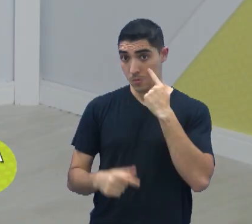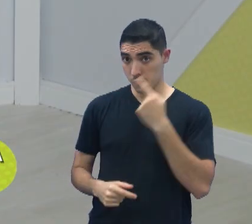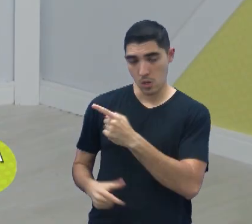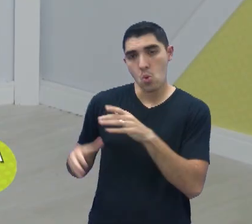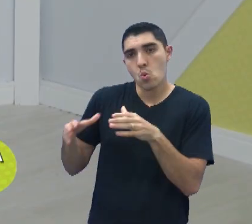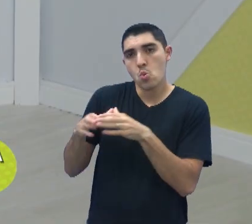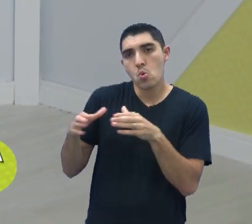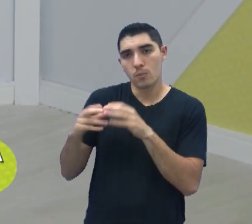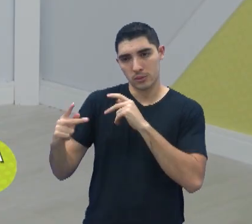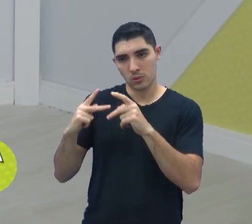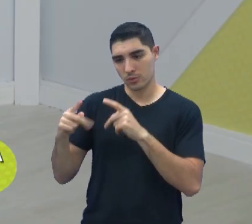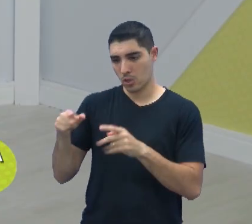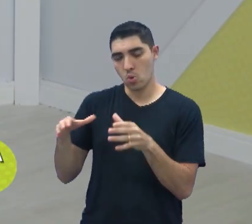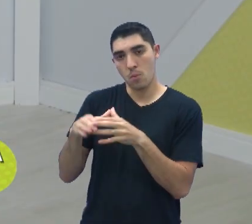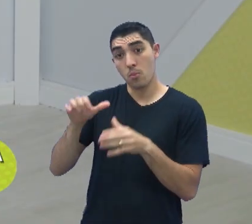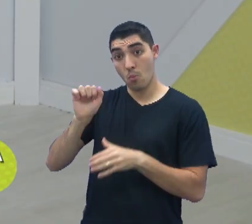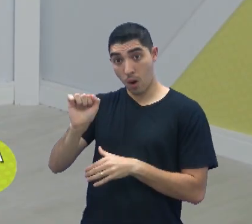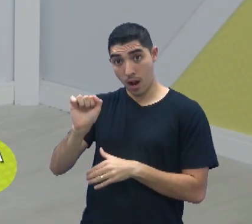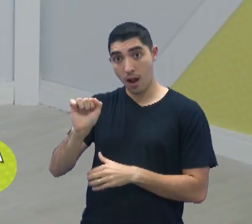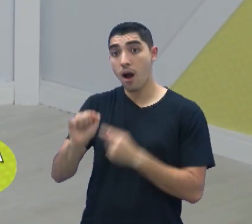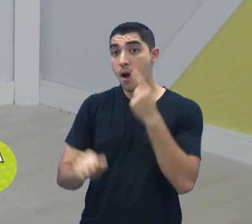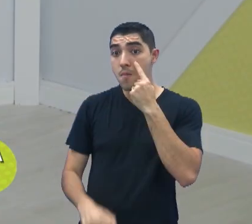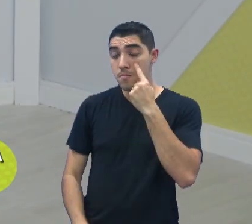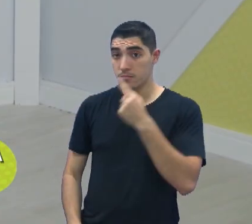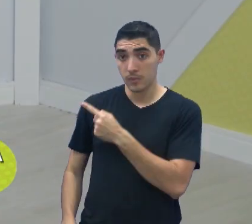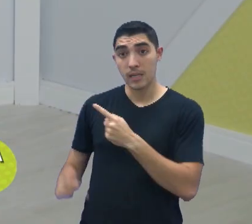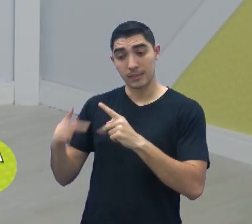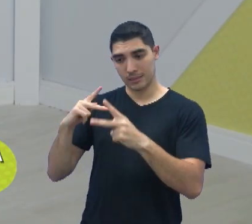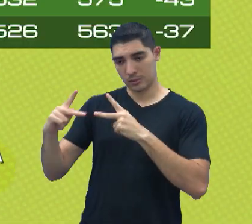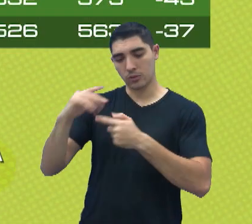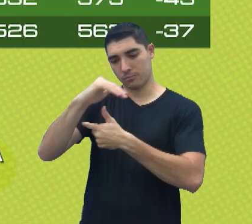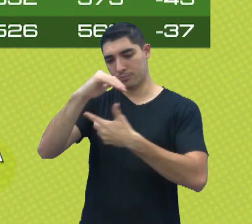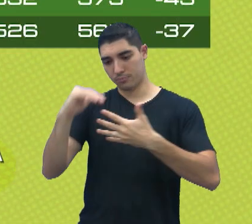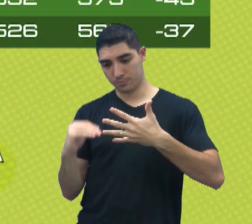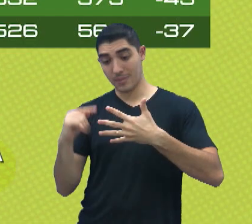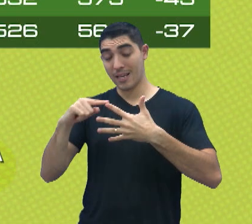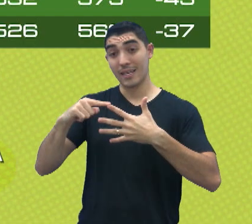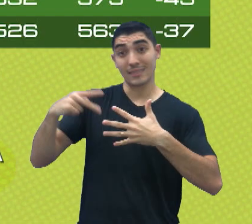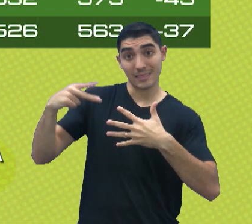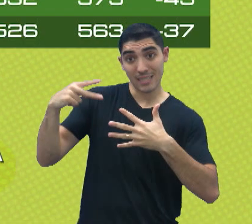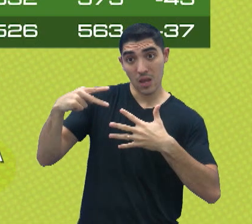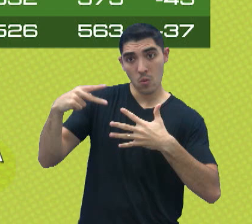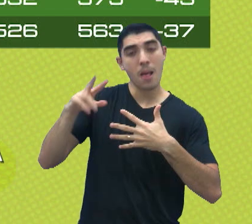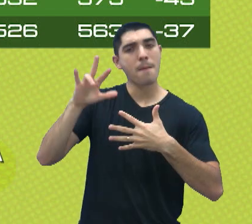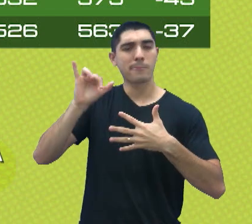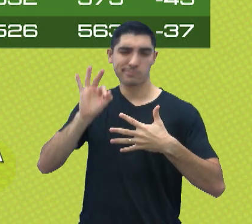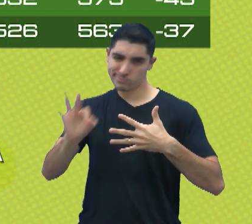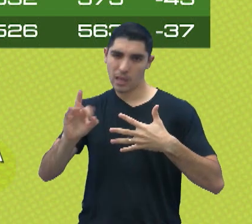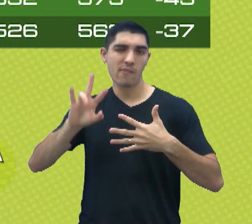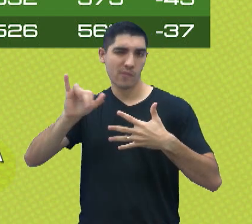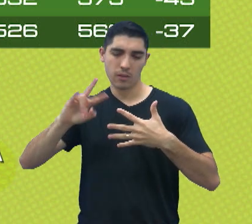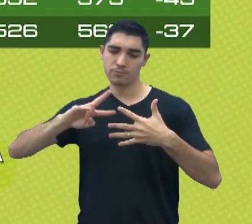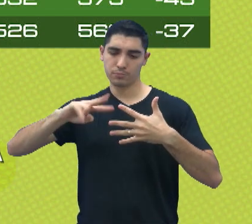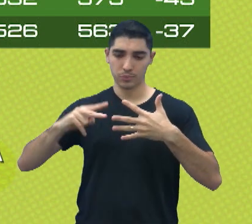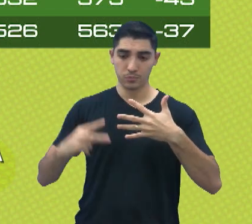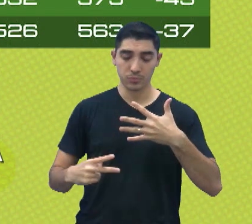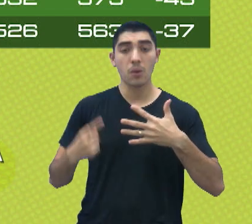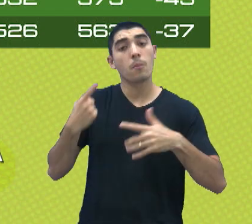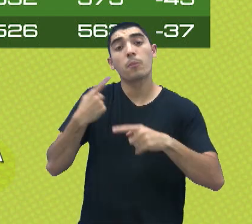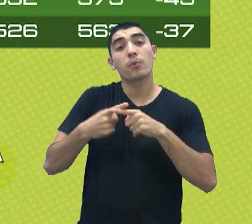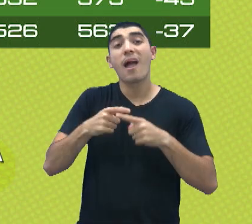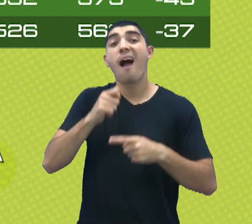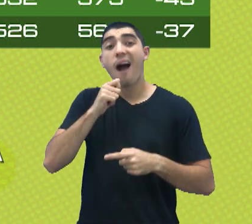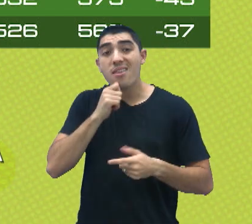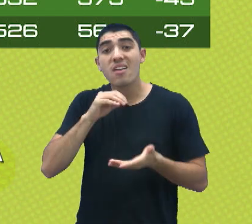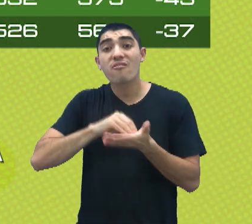A. O detalhe é o seguinte, o São José aparece aqui na segunda posição, mas ele não vai ficar na segunda posição porque as outras 4 equipes vão